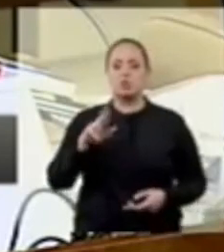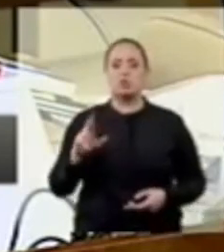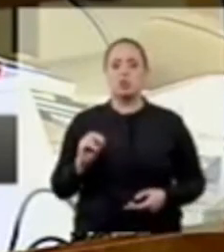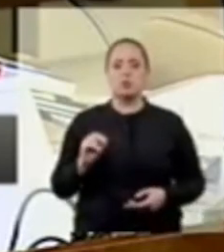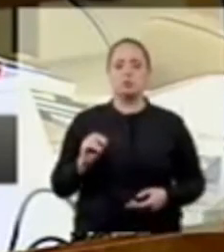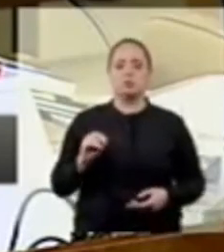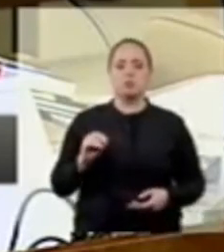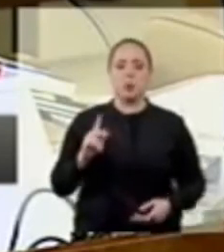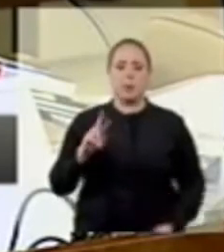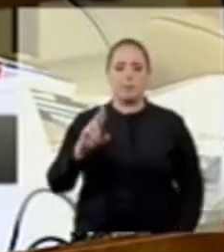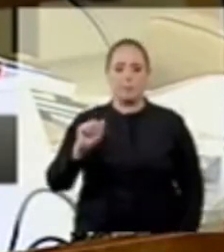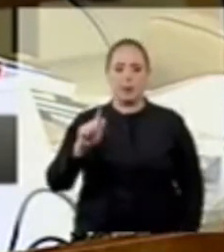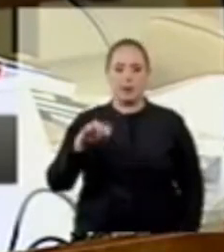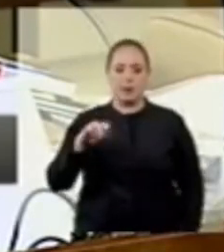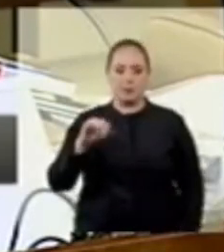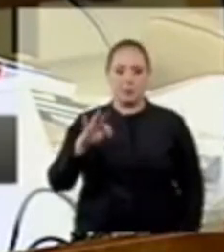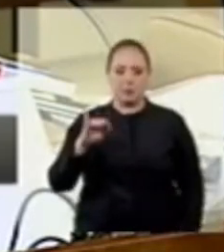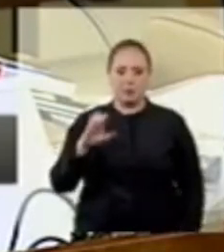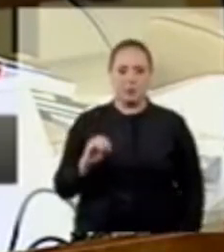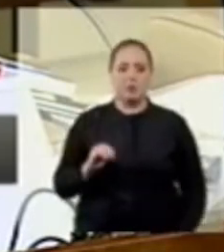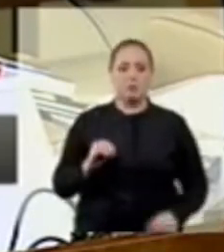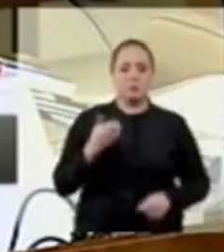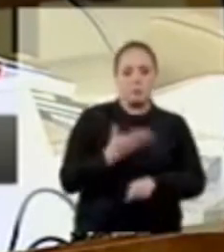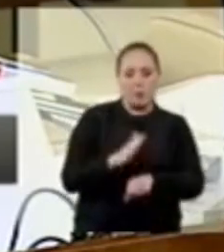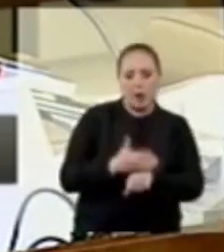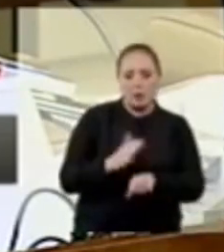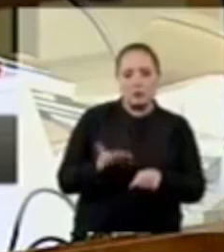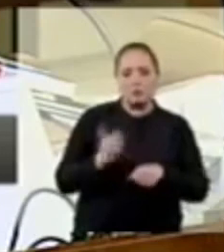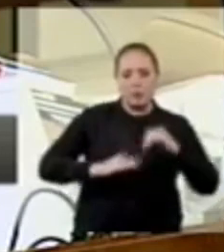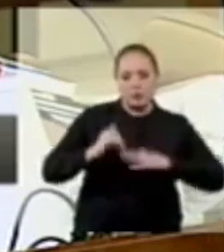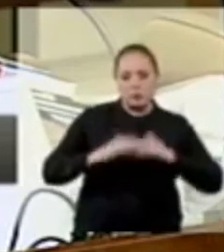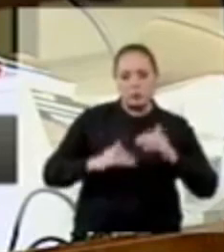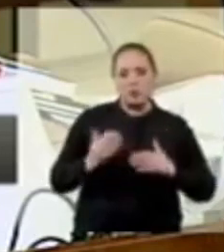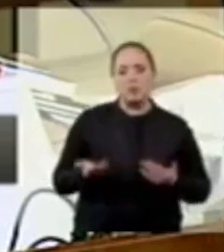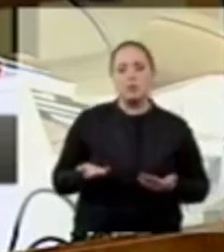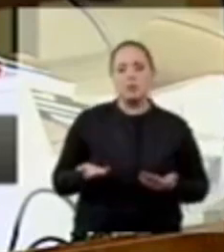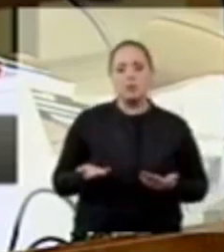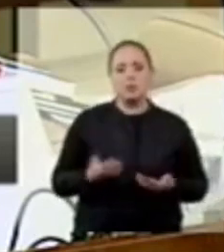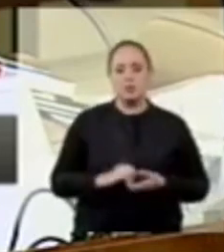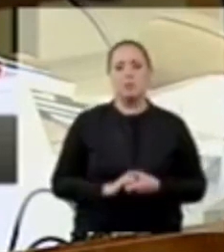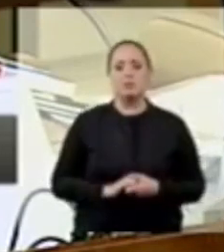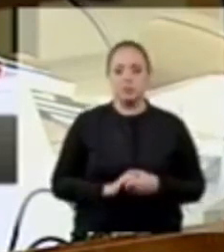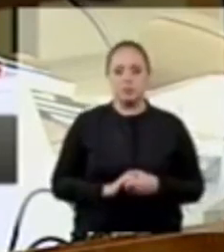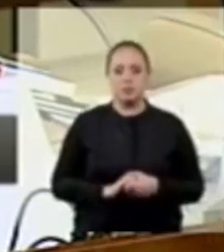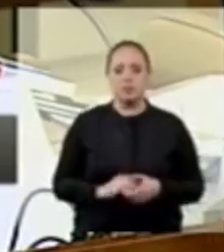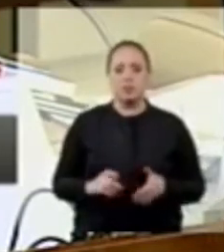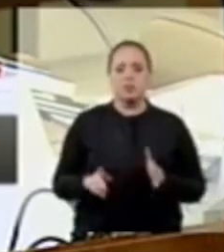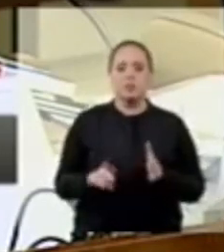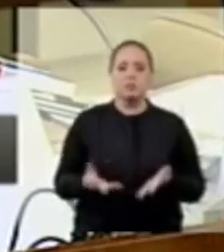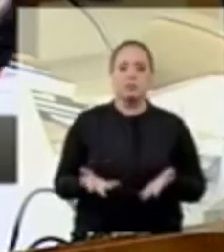pragmático em que é preciso que é uma característica